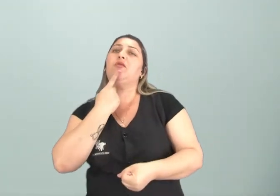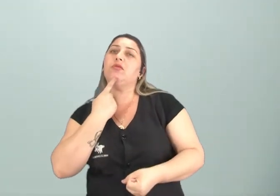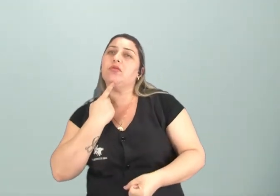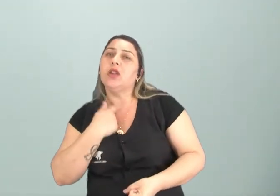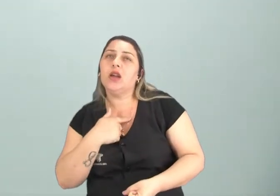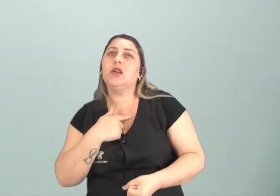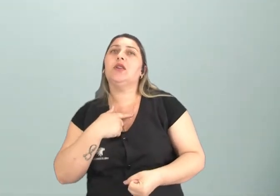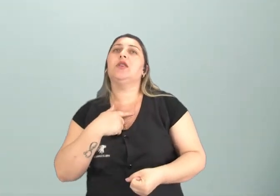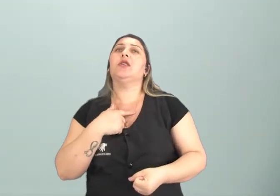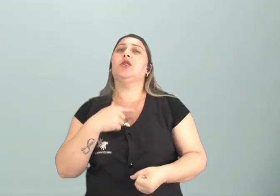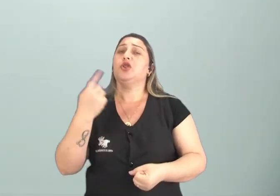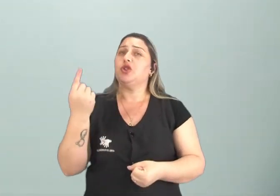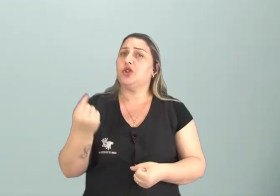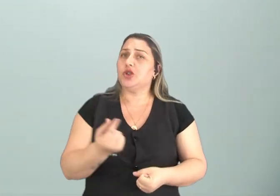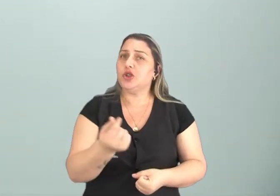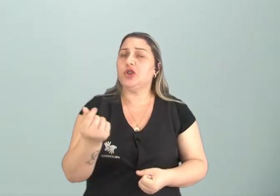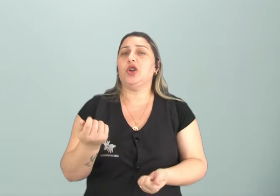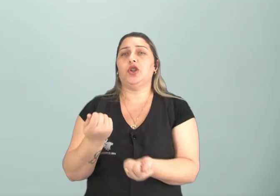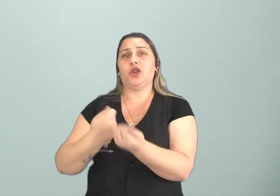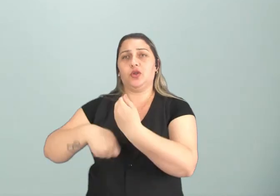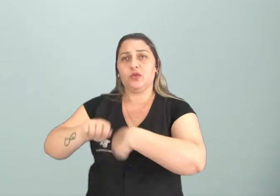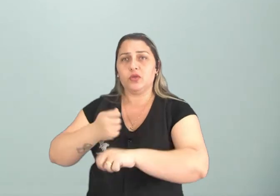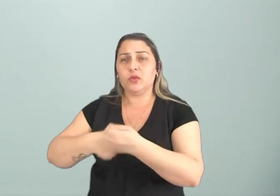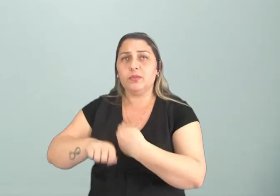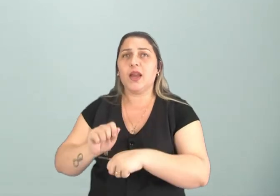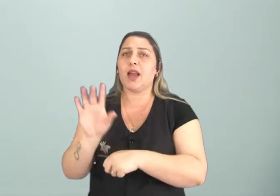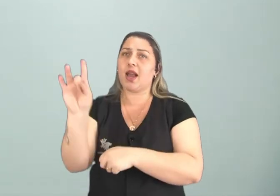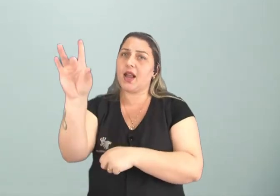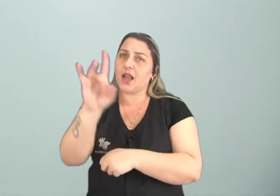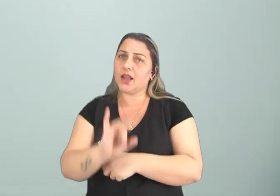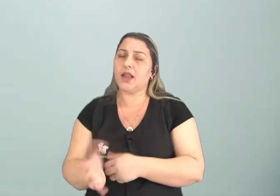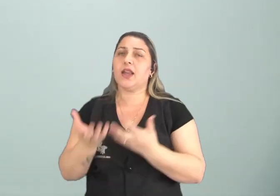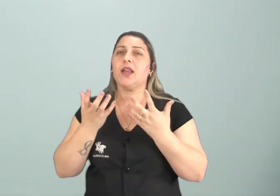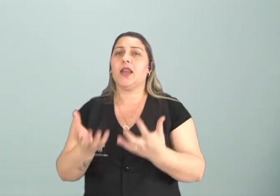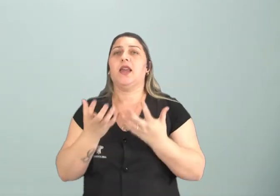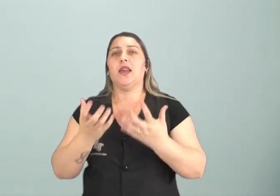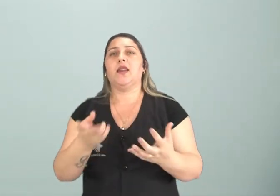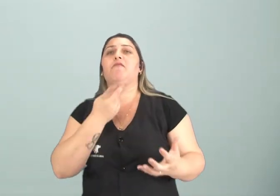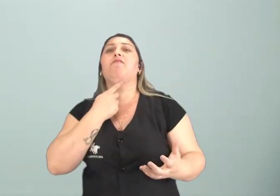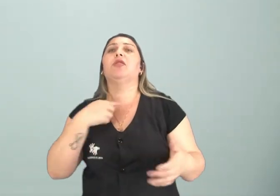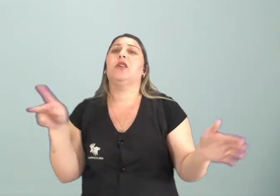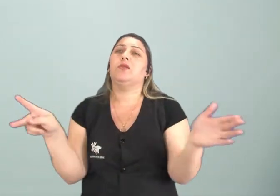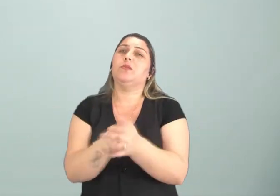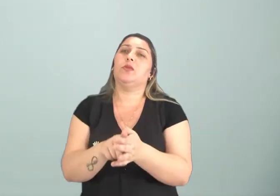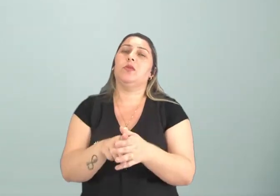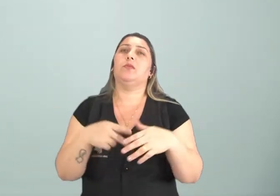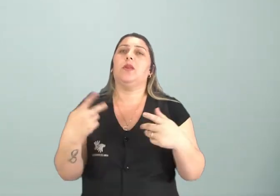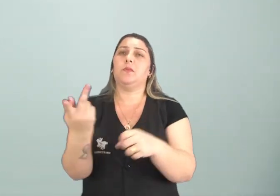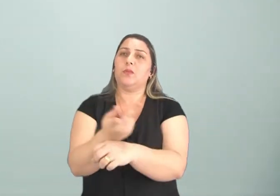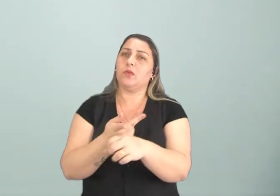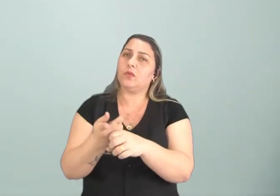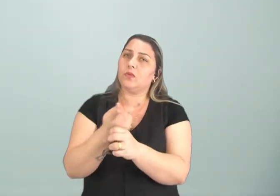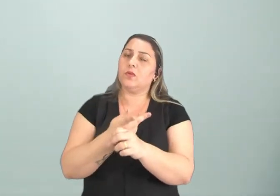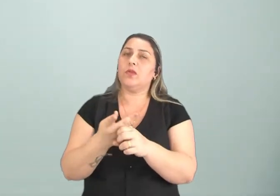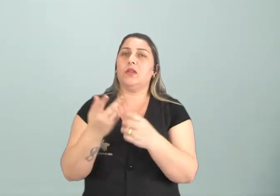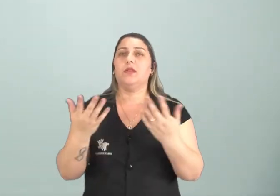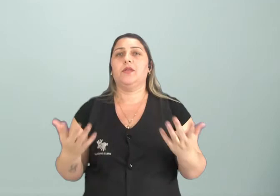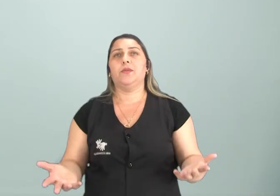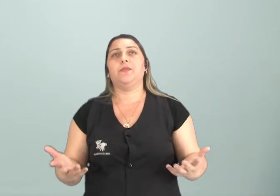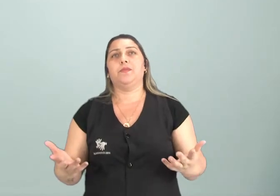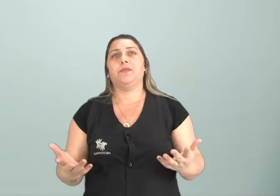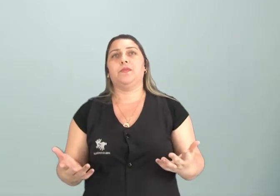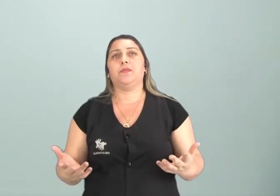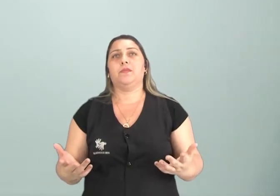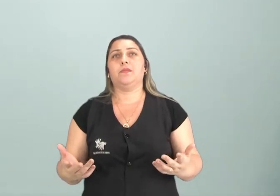de dinheiro, de economia, então cada um querendo uma coisa, cada um buscando uma coisa, então